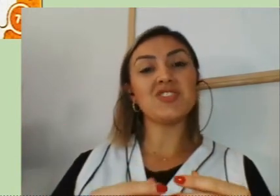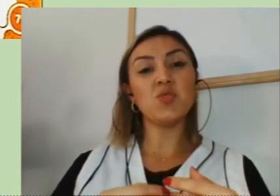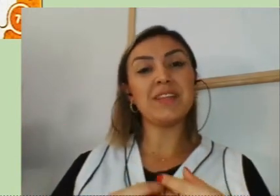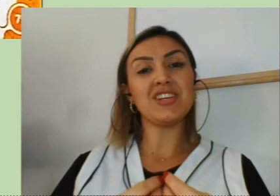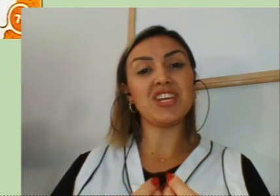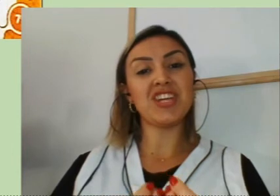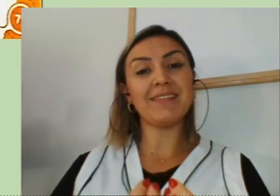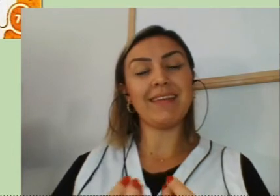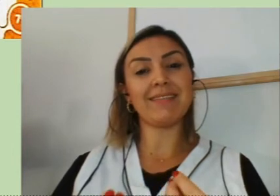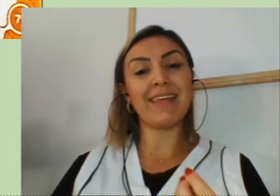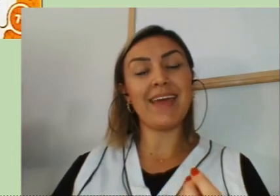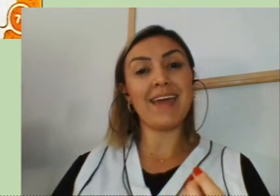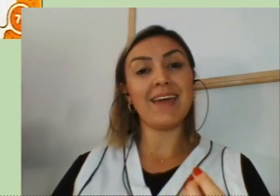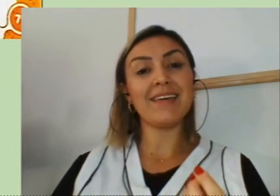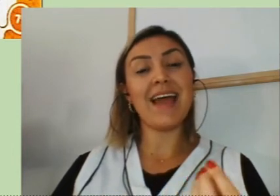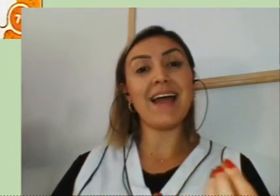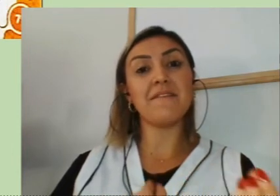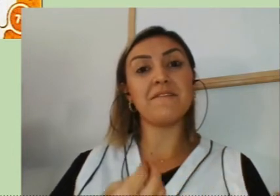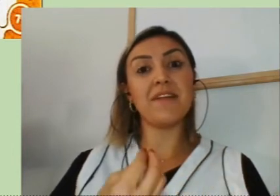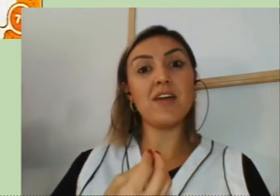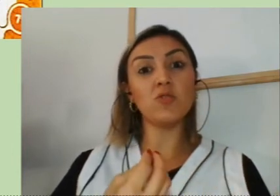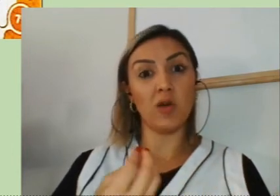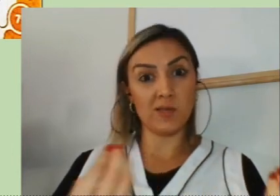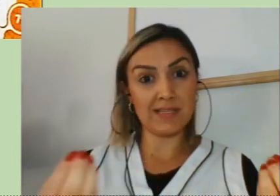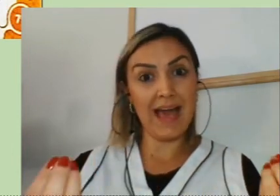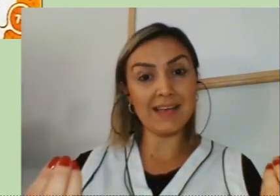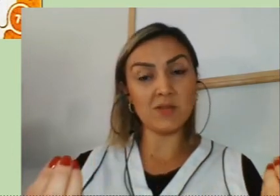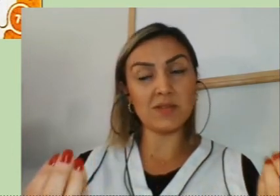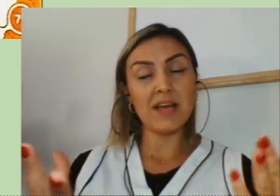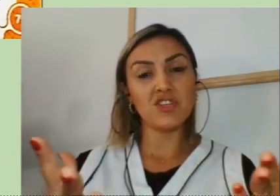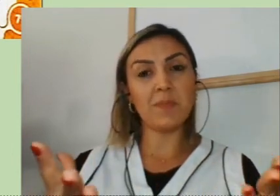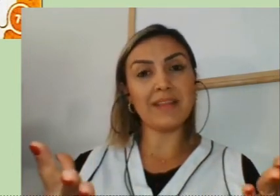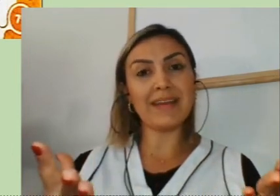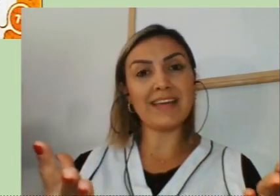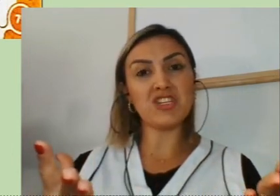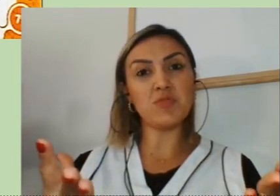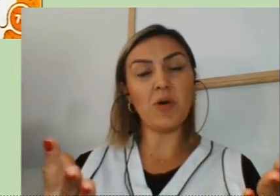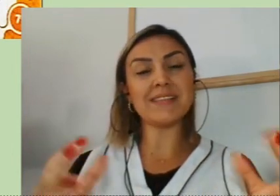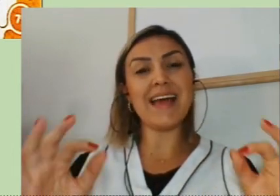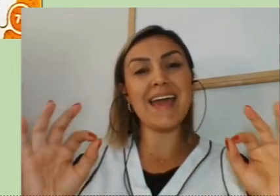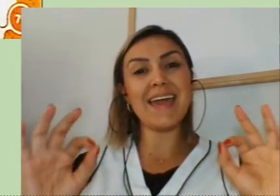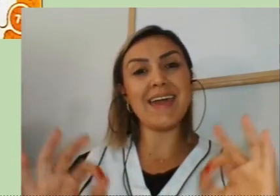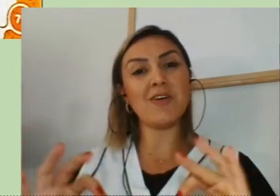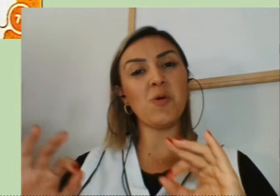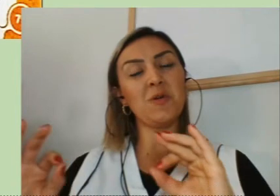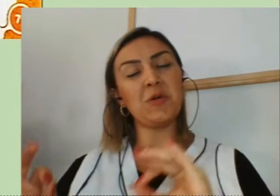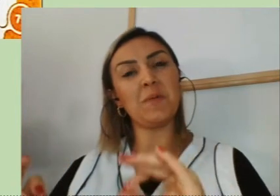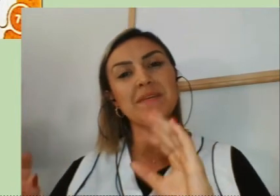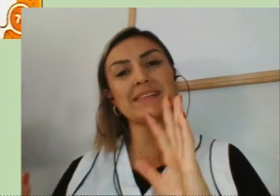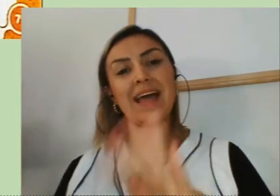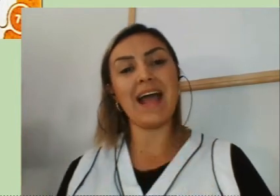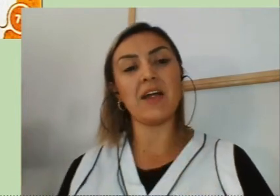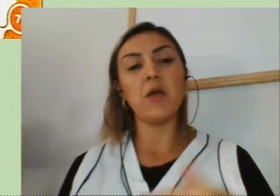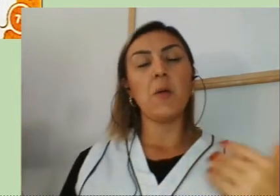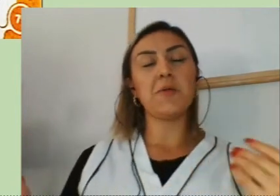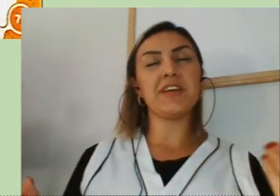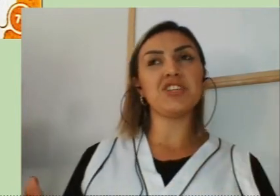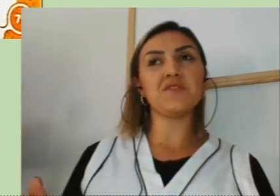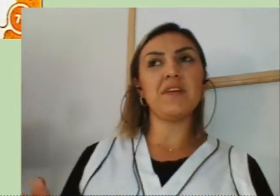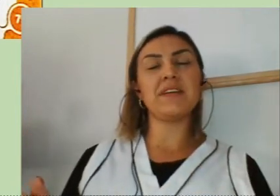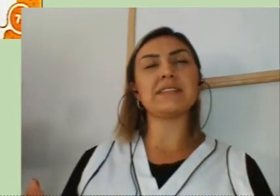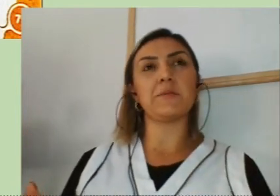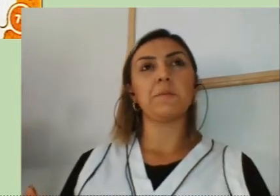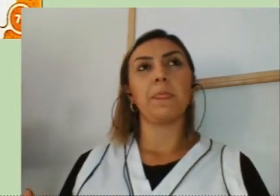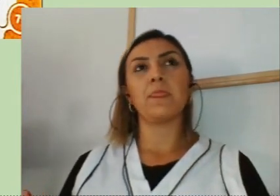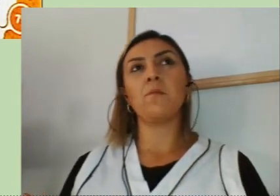Porque ajuda a gente a entender e a ver os nossos gastos de maneira que a gente possa economizar. Porque a